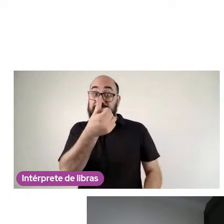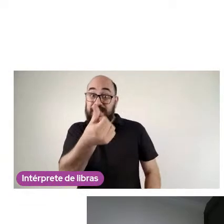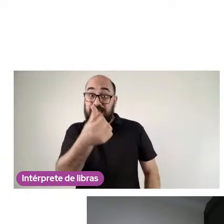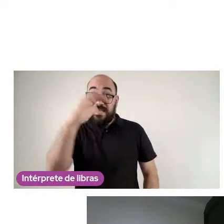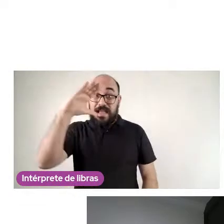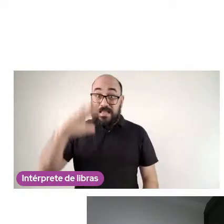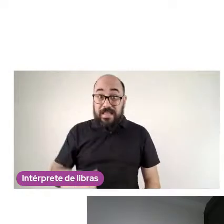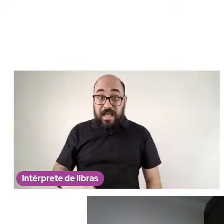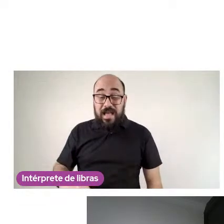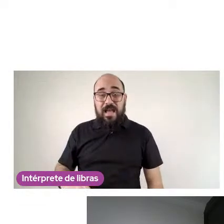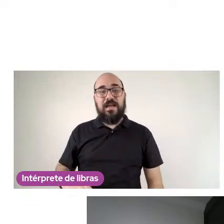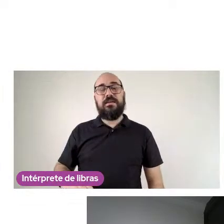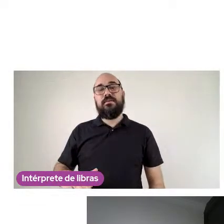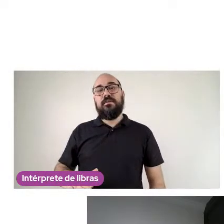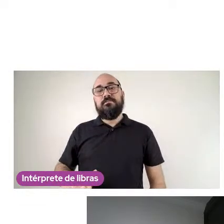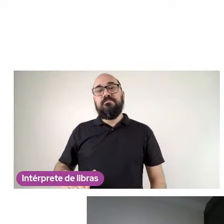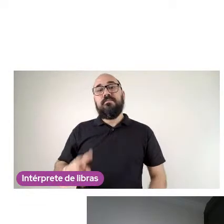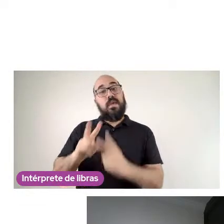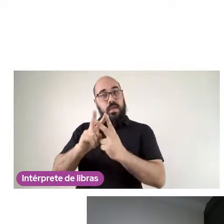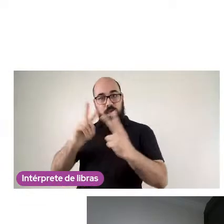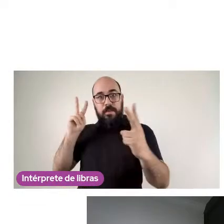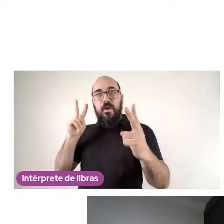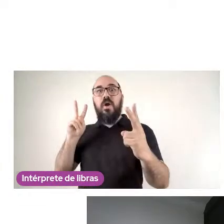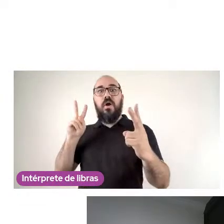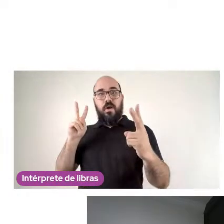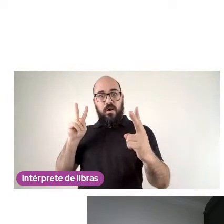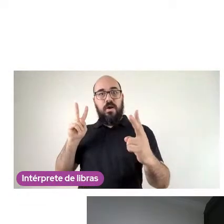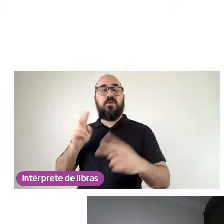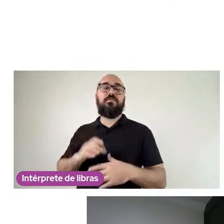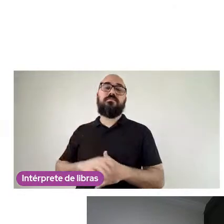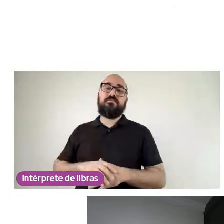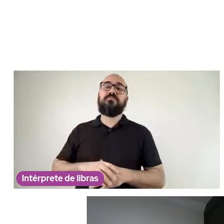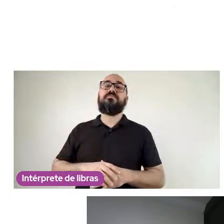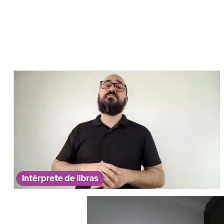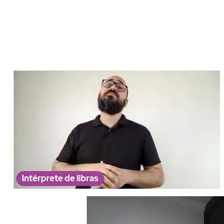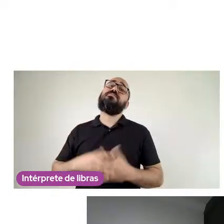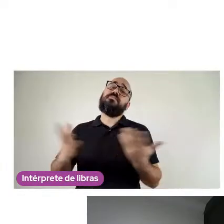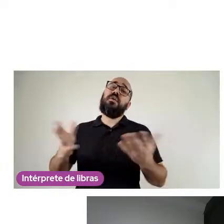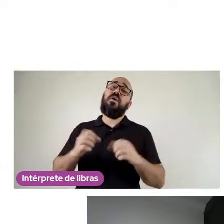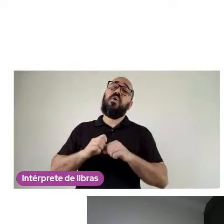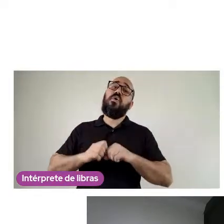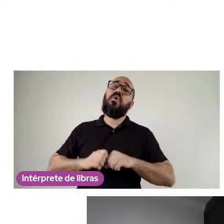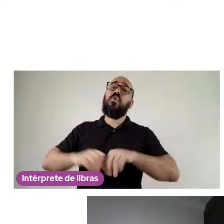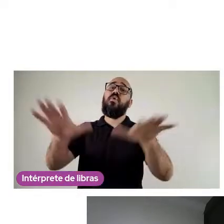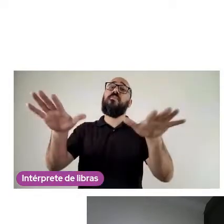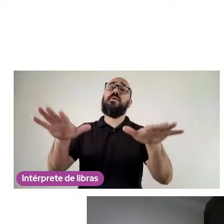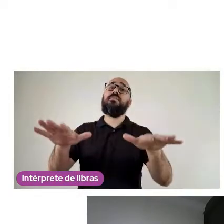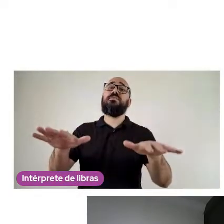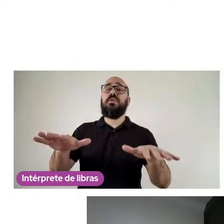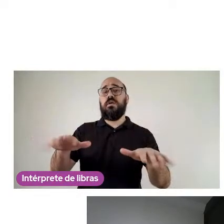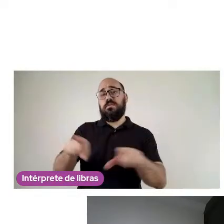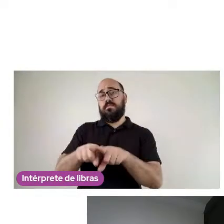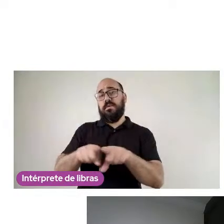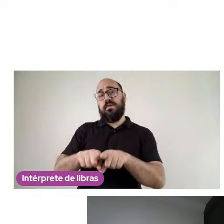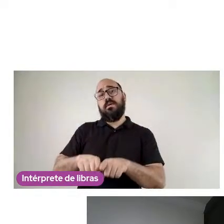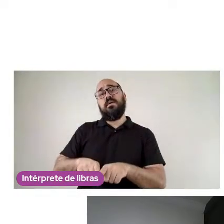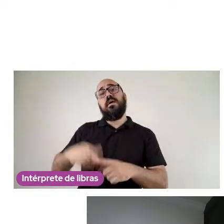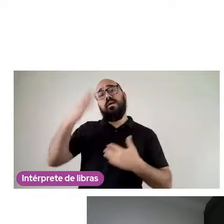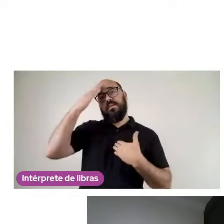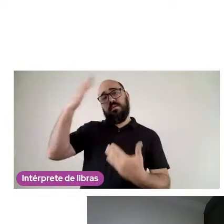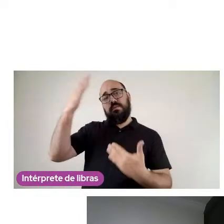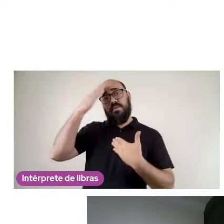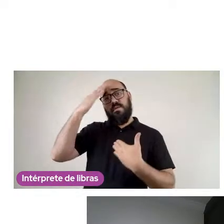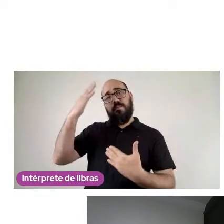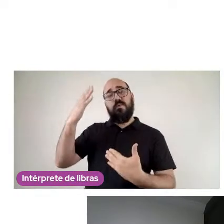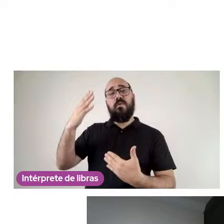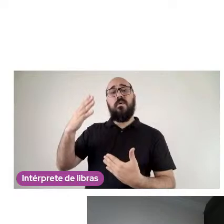remotas. E queria só até pedir para a Mônica compartilhar, agradecer os apoios e os patrocínios que nós tivemos para poder